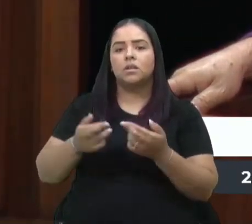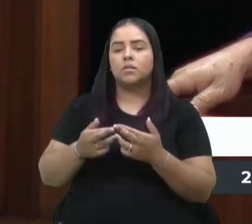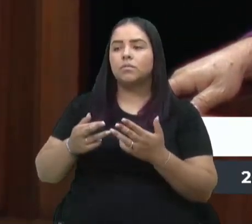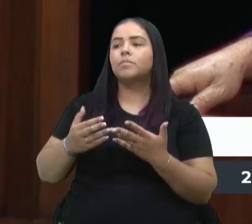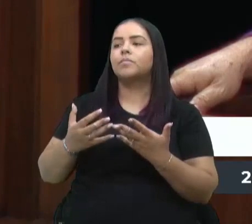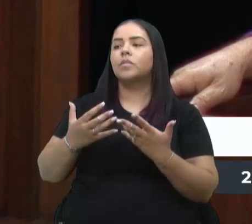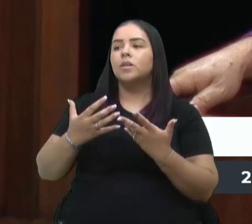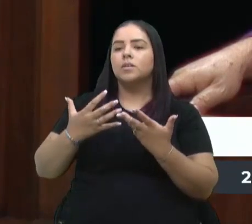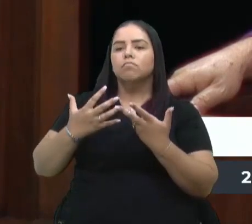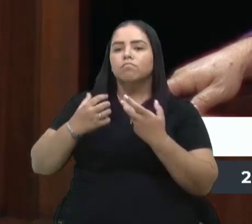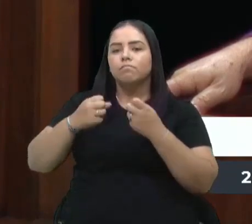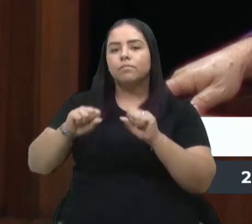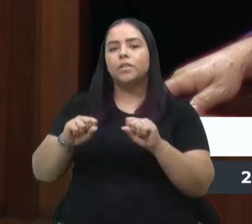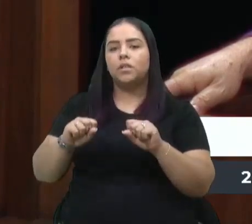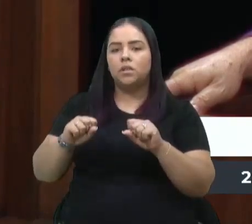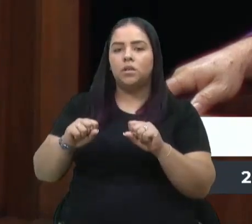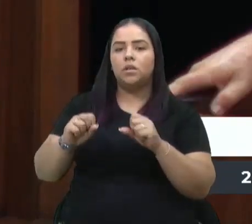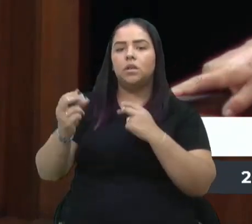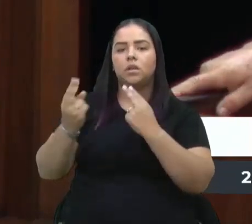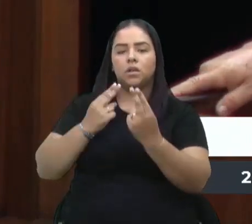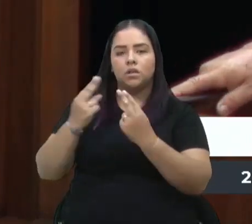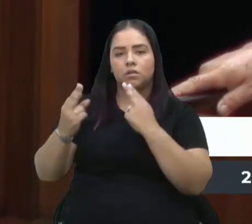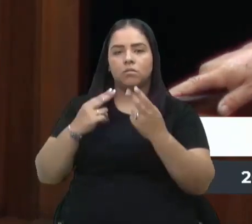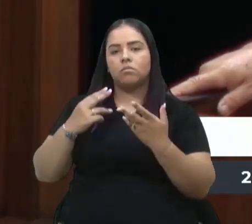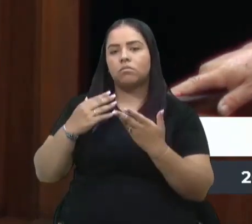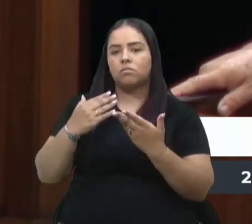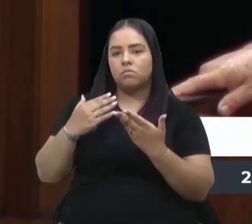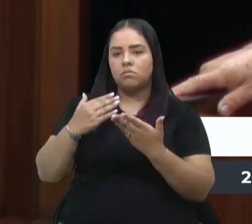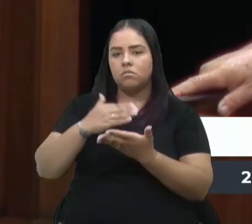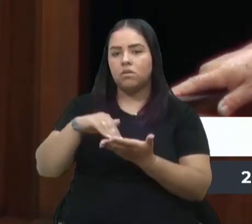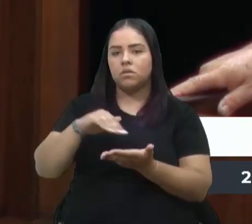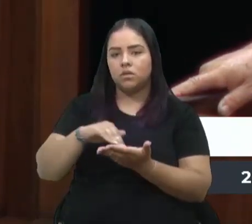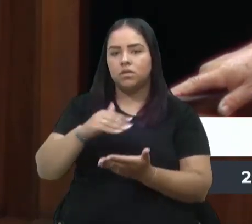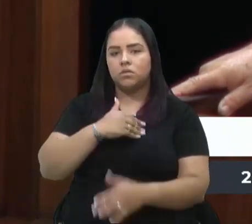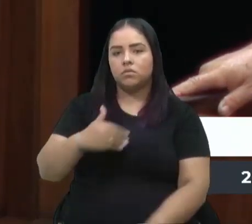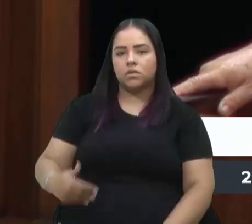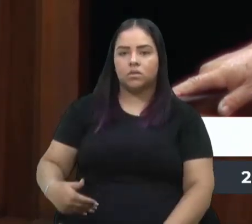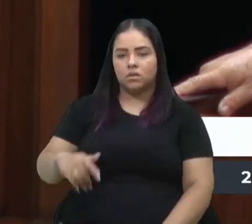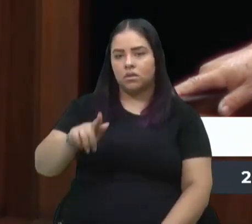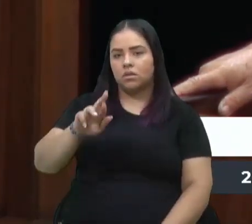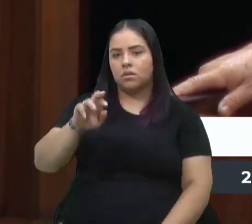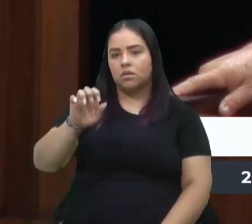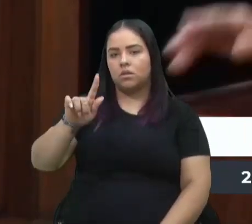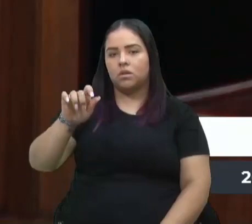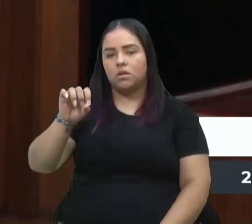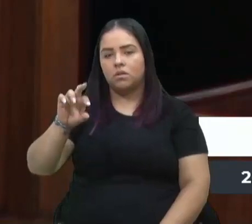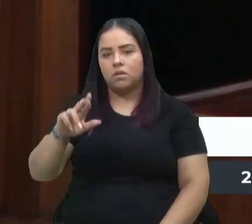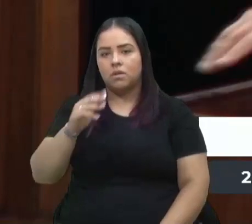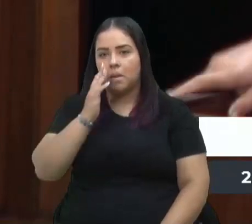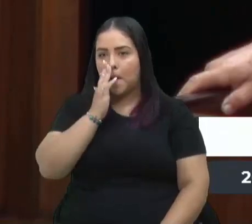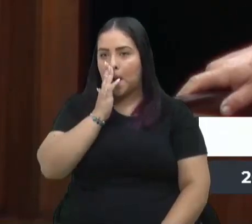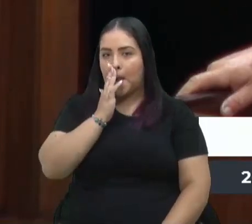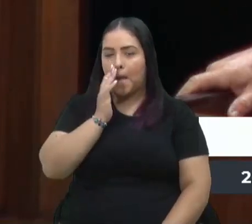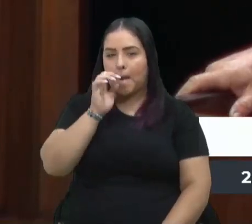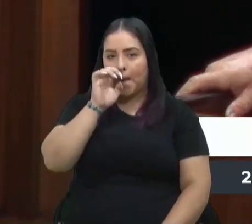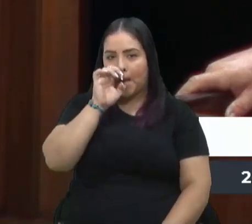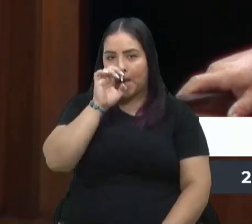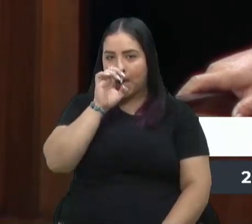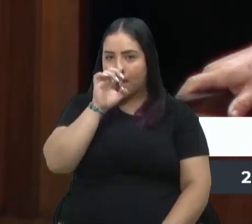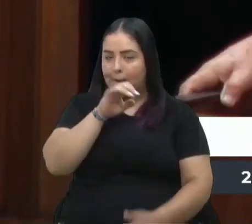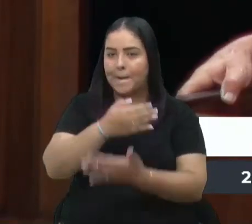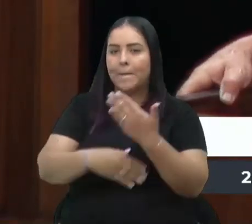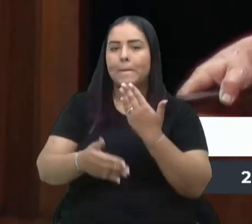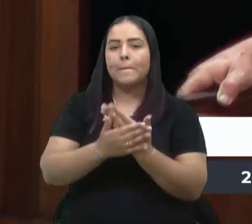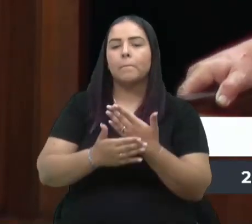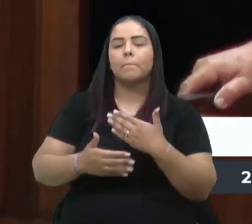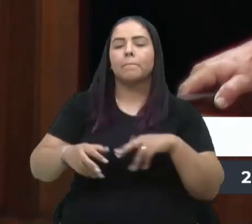do Urbanismo, a Secretaria de Governo, a Grégora, a Secretaria da Agricultura, todos lá numa mesa, e no